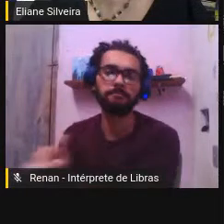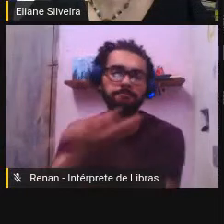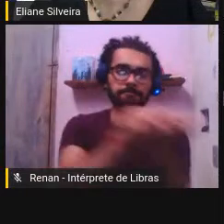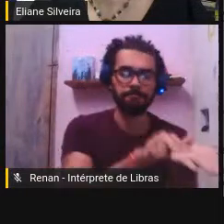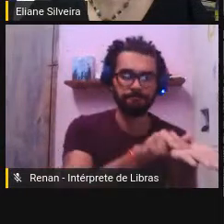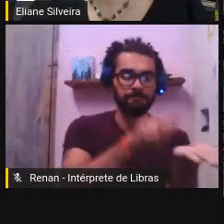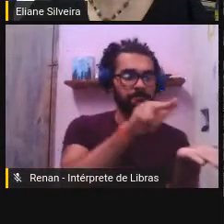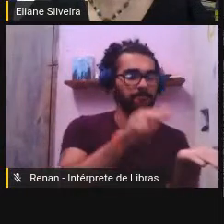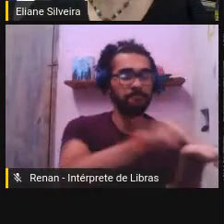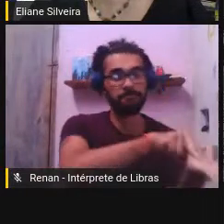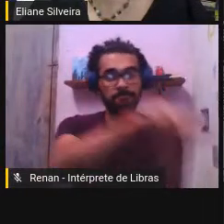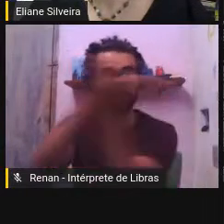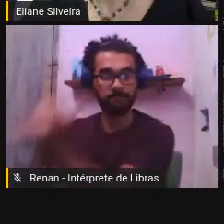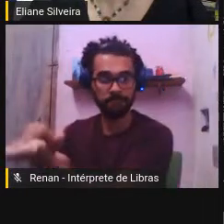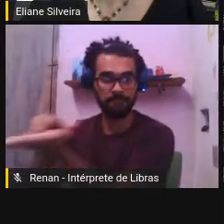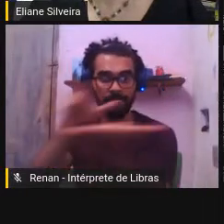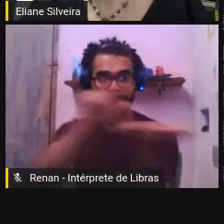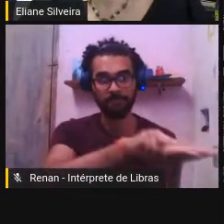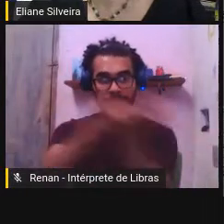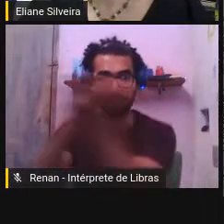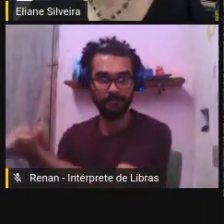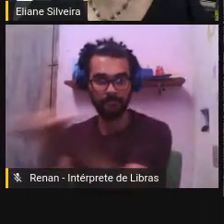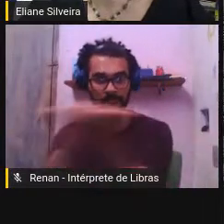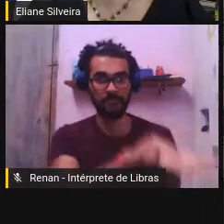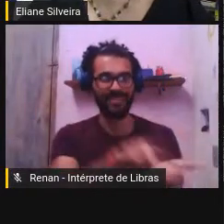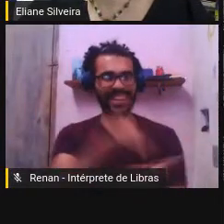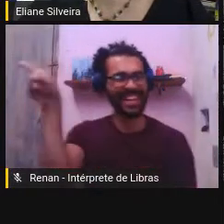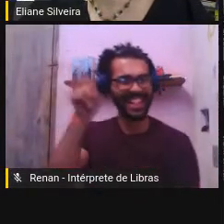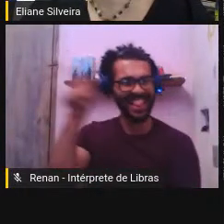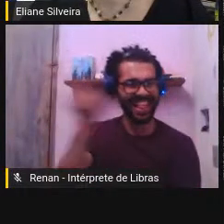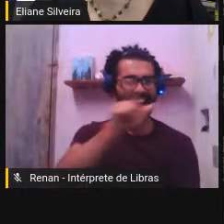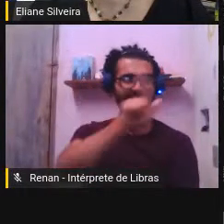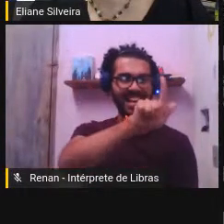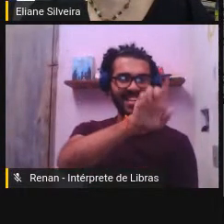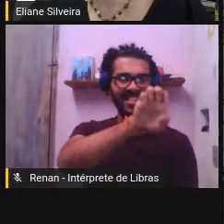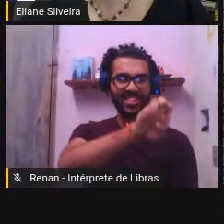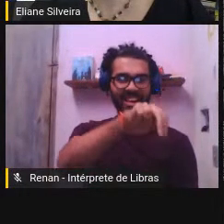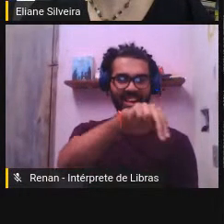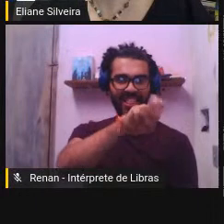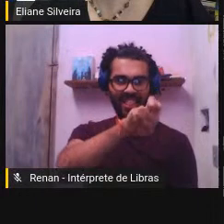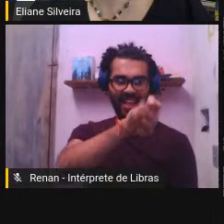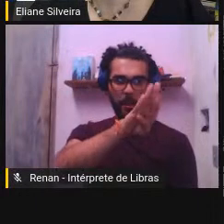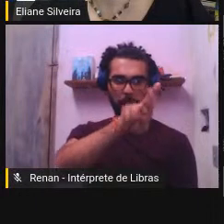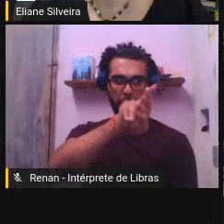Biblioteca de Genebra e tem já uma publicação a respeito delas.